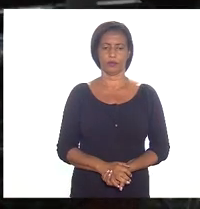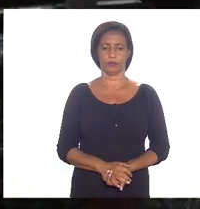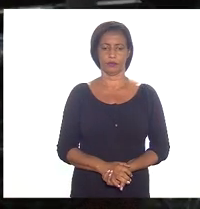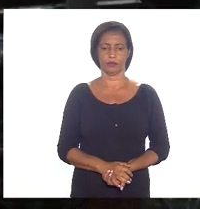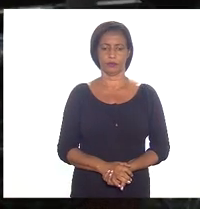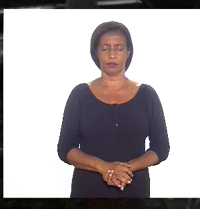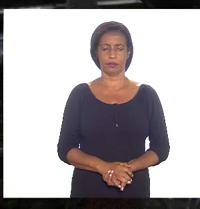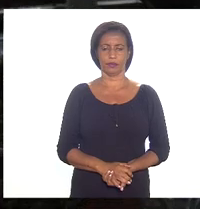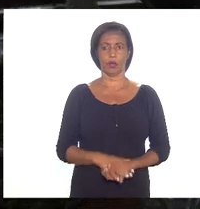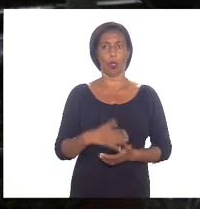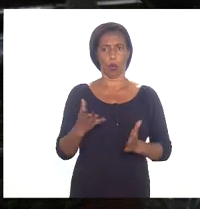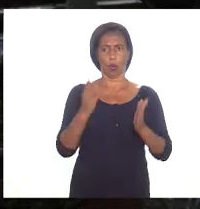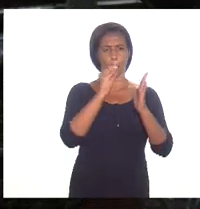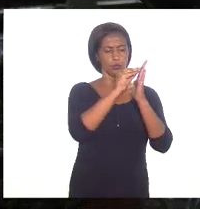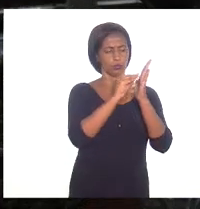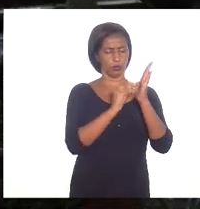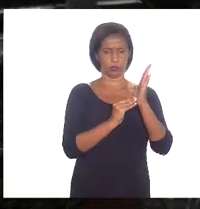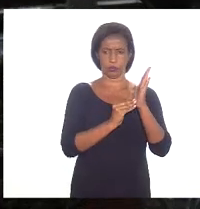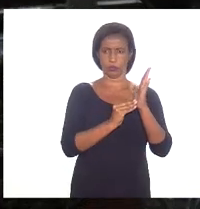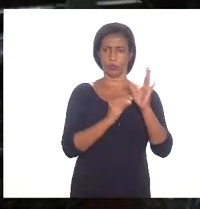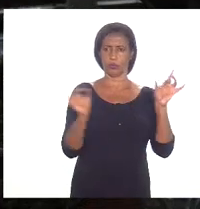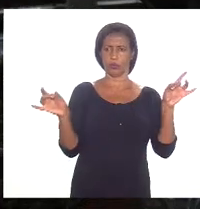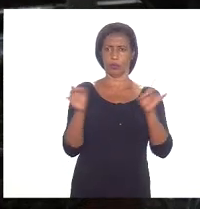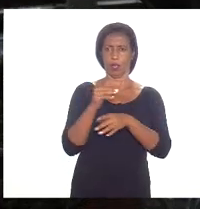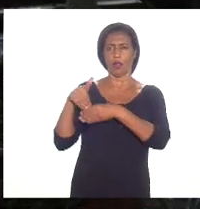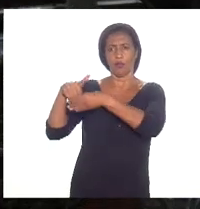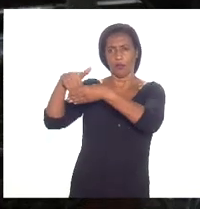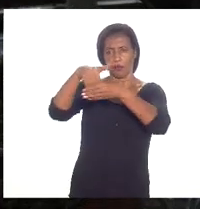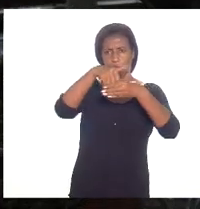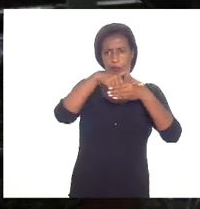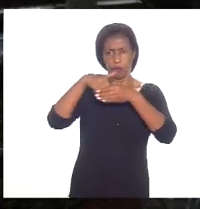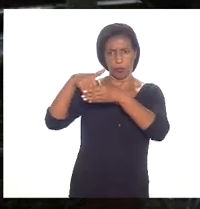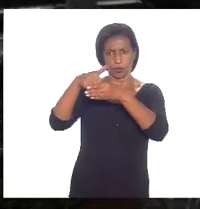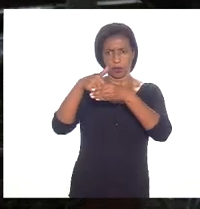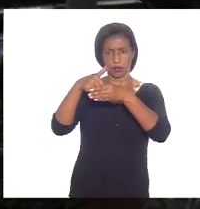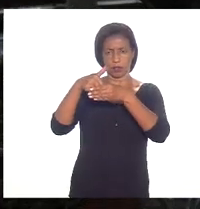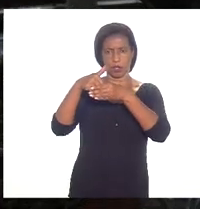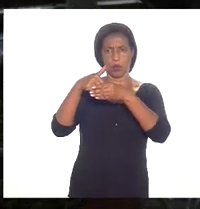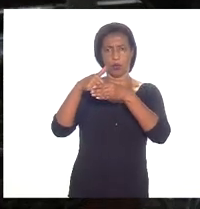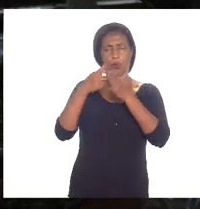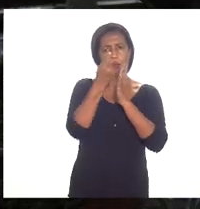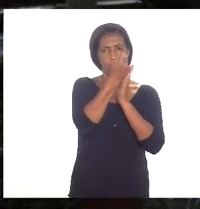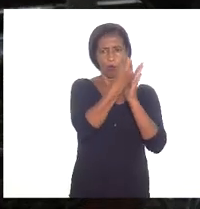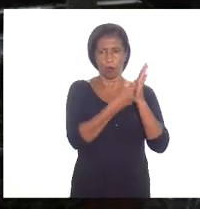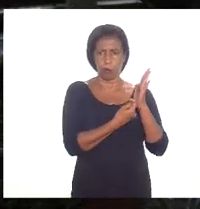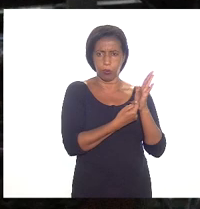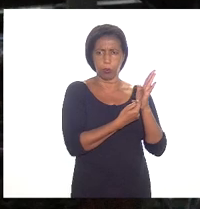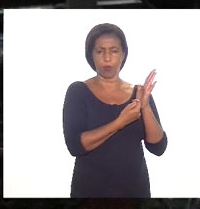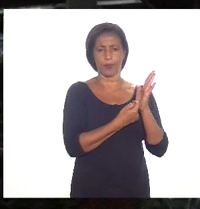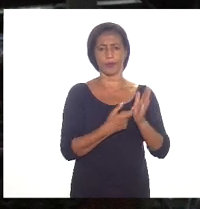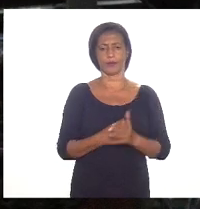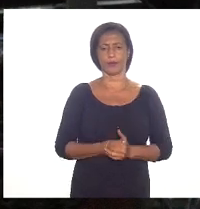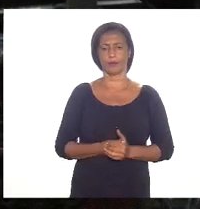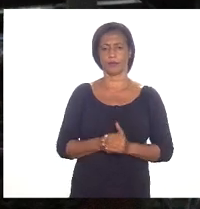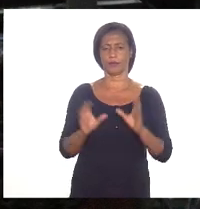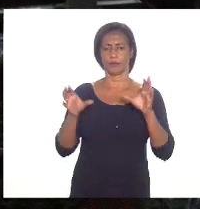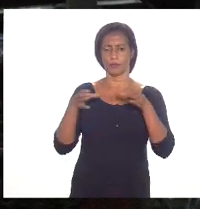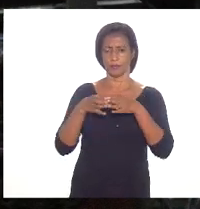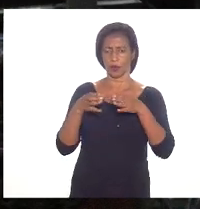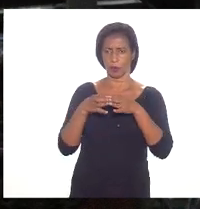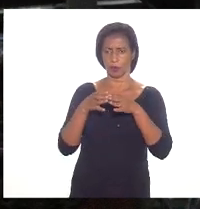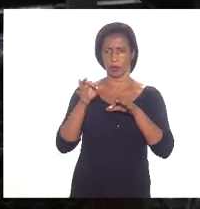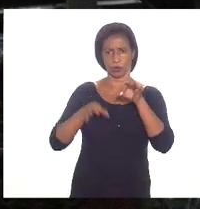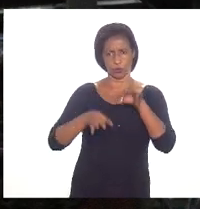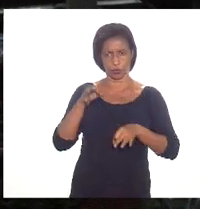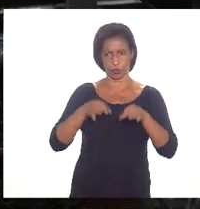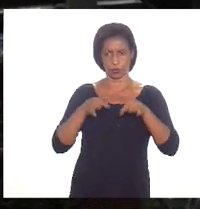Com os pareceres emitidos em votação substitutivo com forma final de redação da Comissão de Constituição e Justiça,